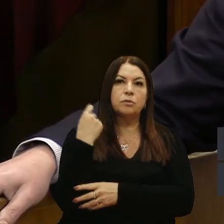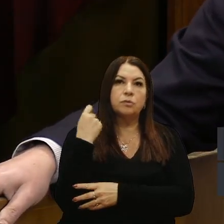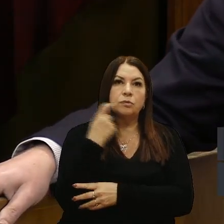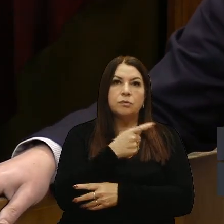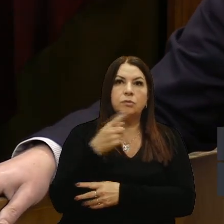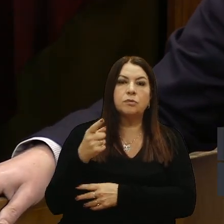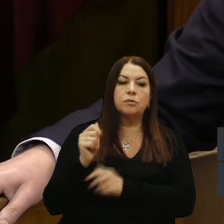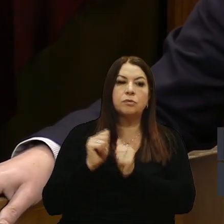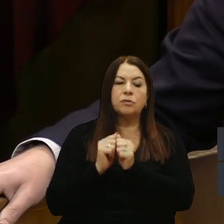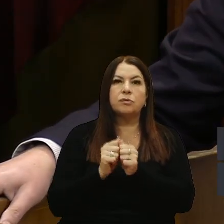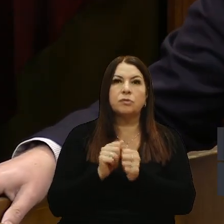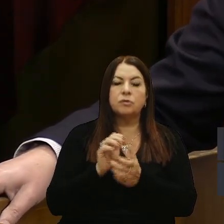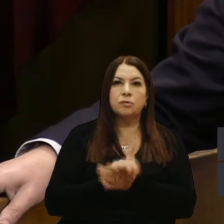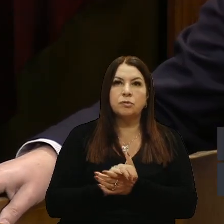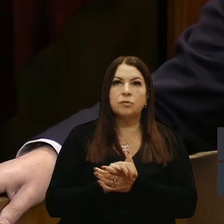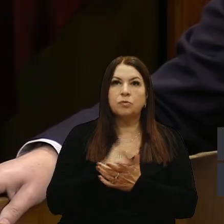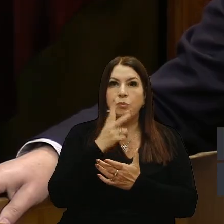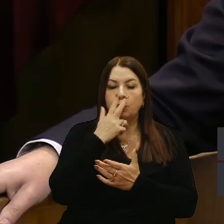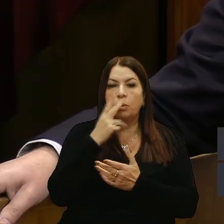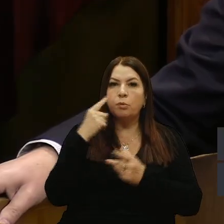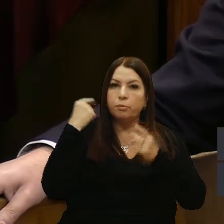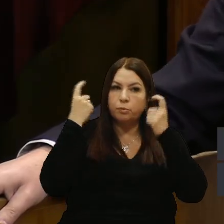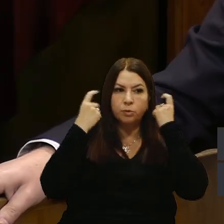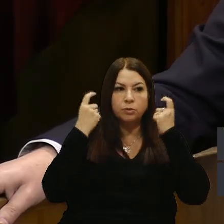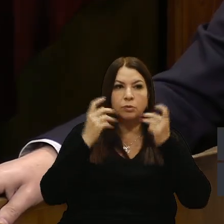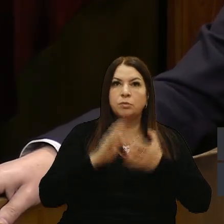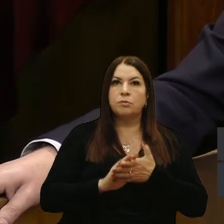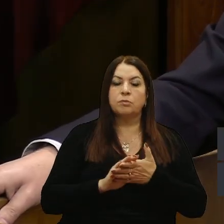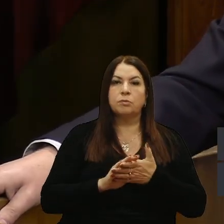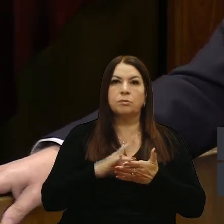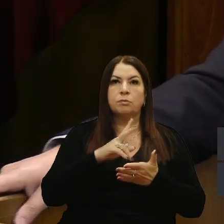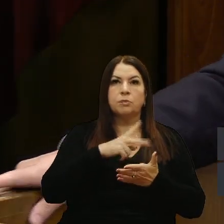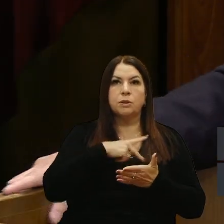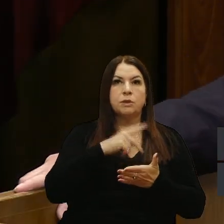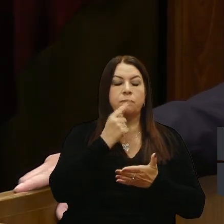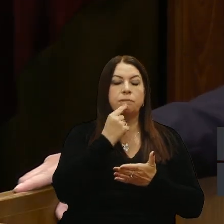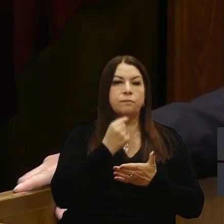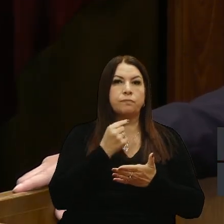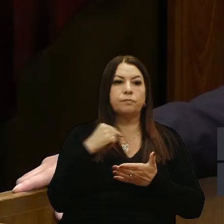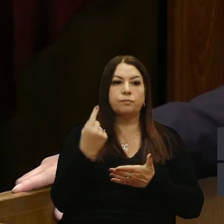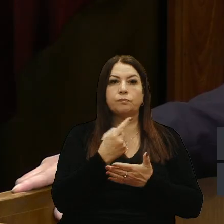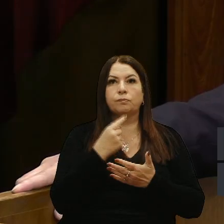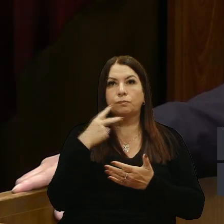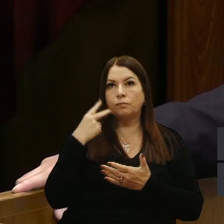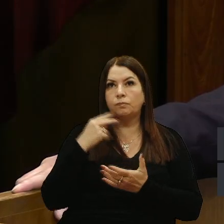que atravessam a mesma preocupação, presidente João e nobres vereadores,